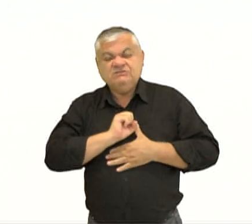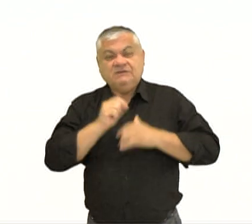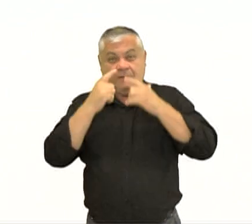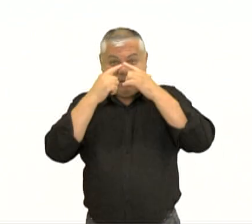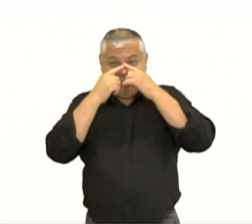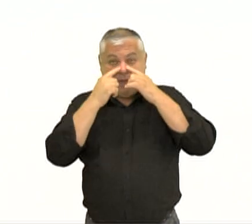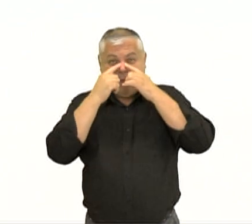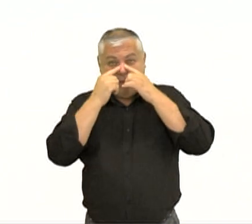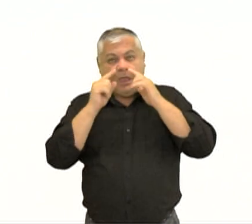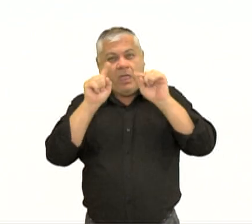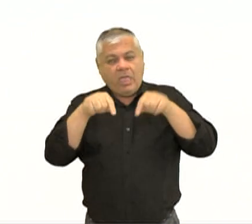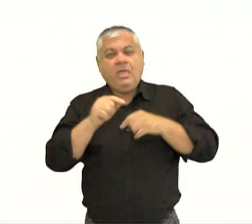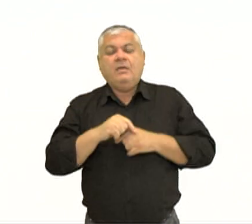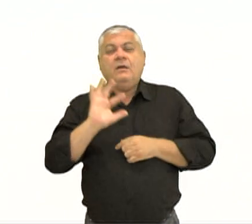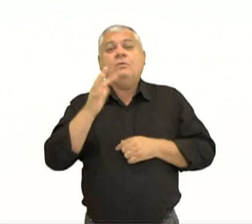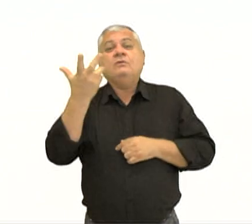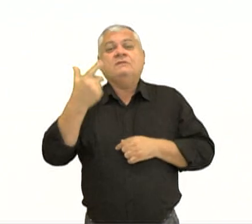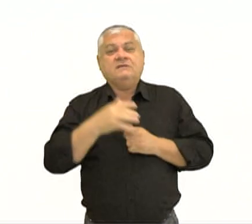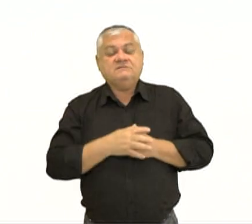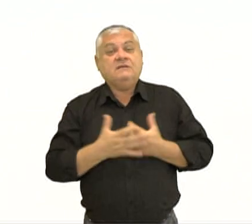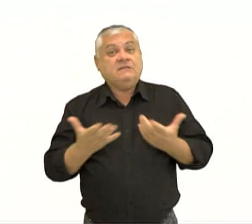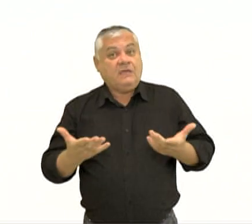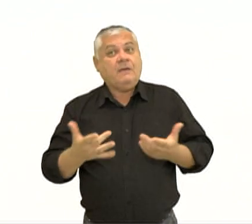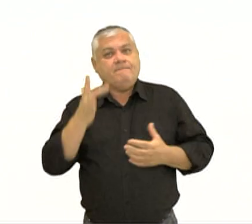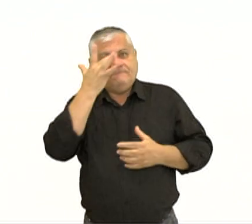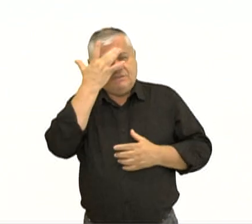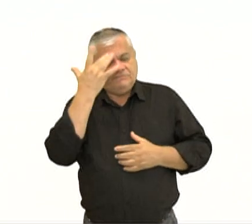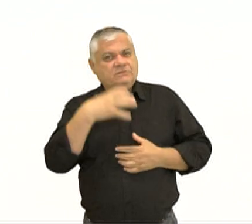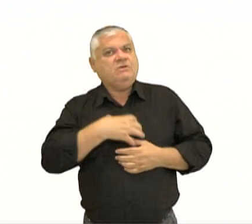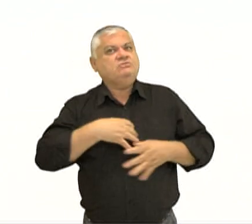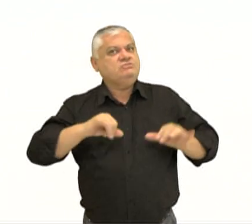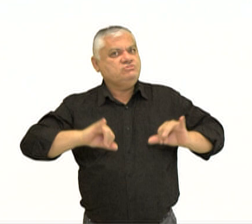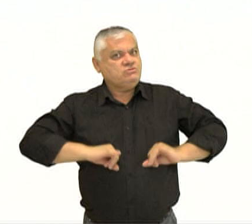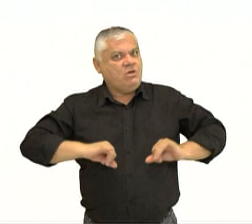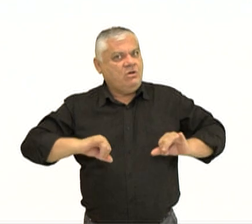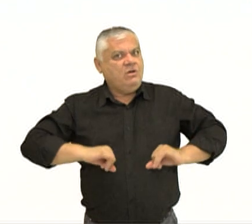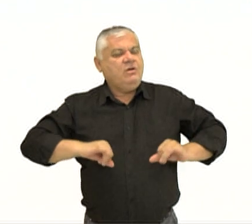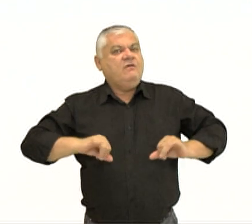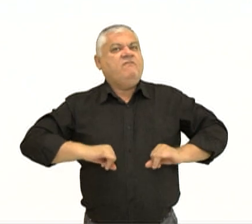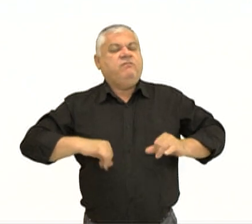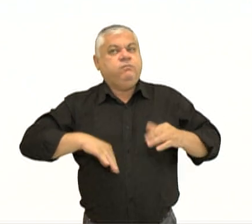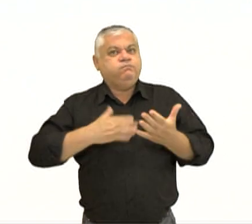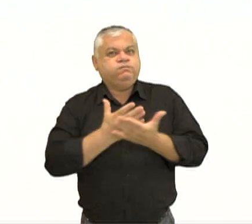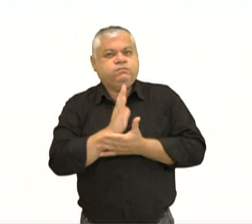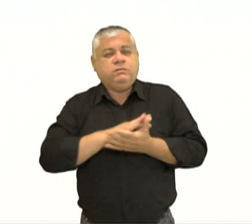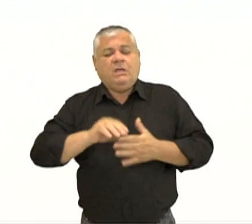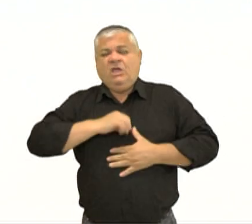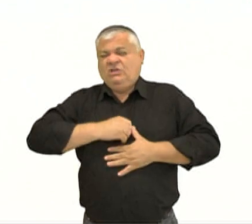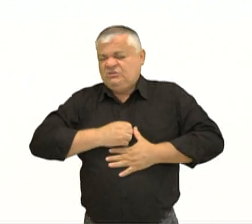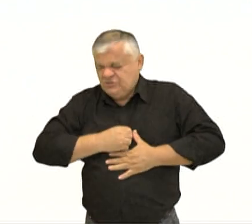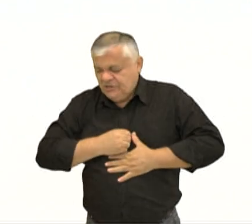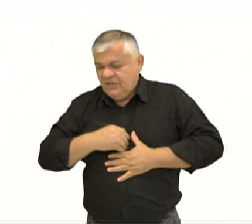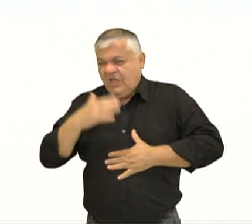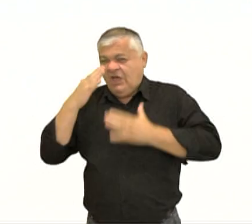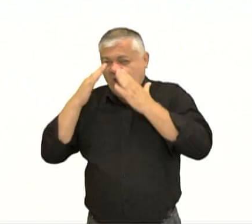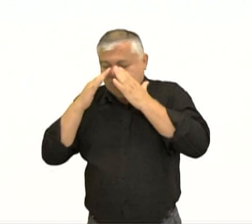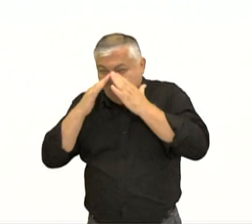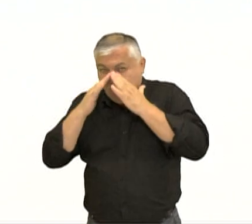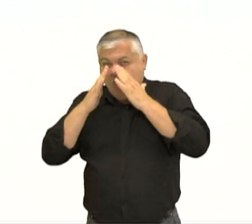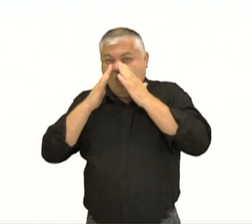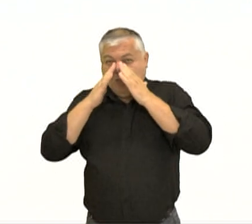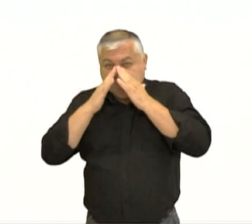tá? O que a rinite provoca? Quem tem sabe o quanto é chato, né? Espirro, nariz